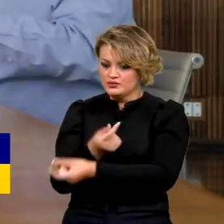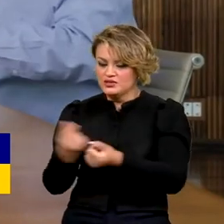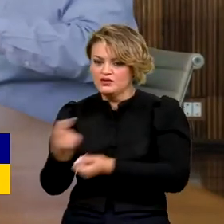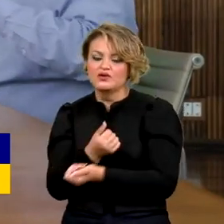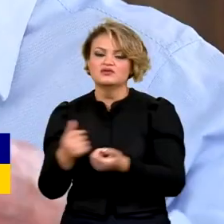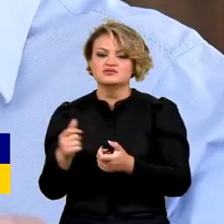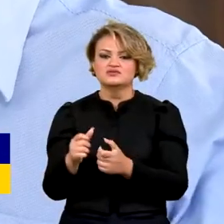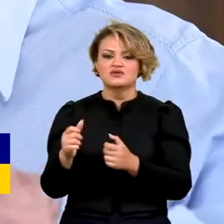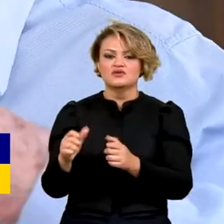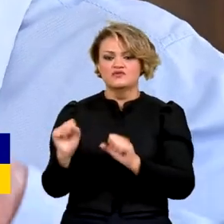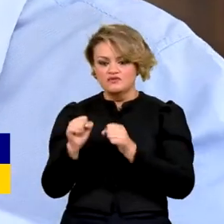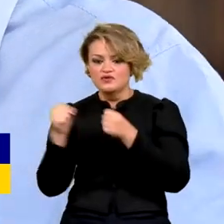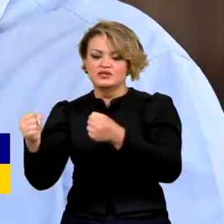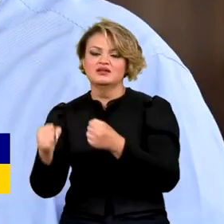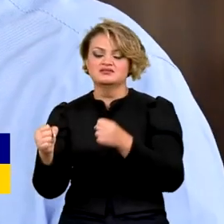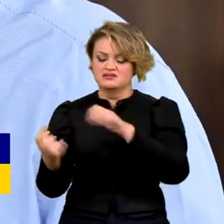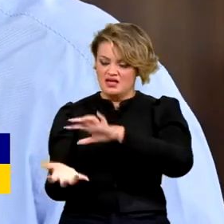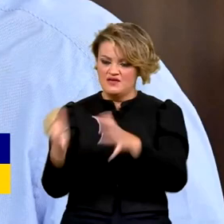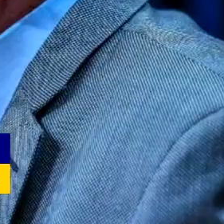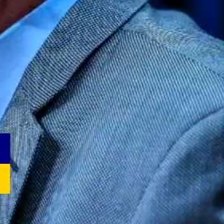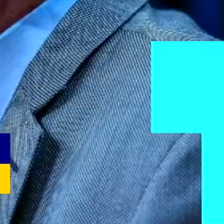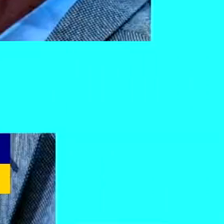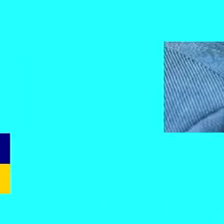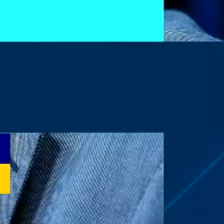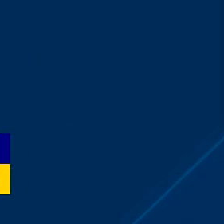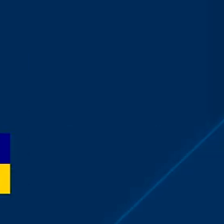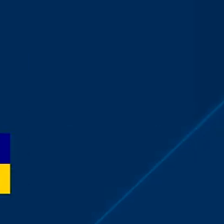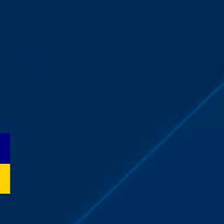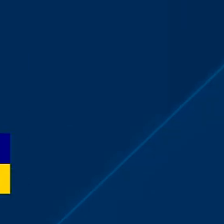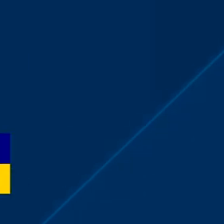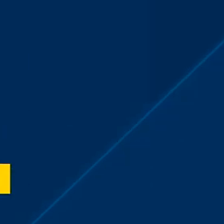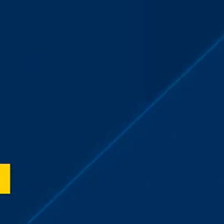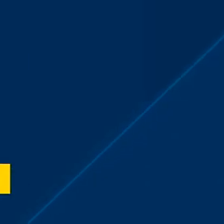aonde precisa sempre a gente nós vamos aceitar